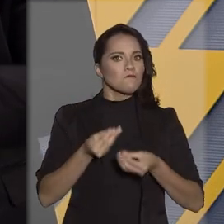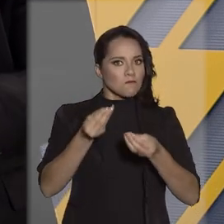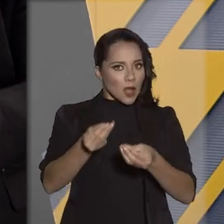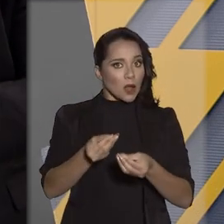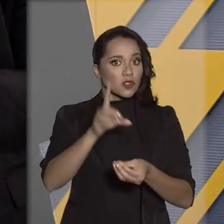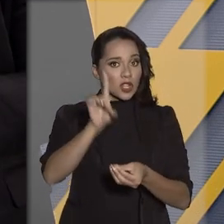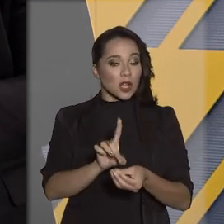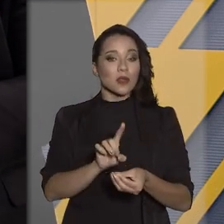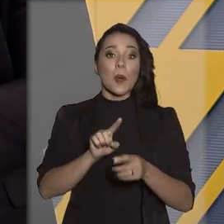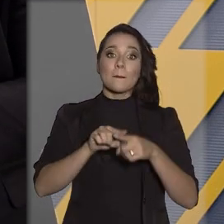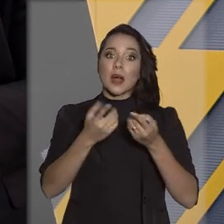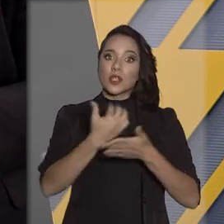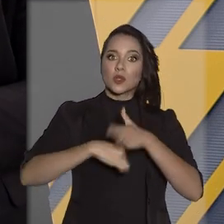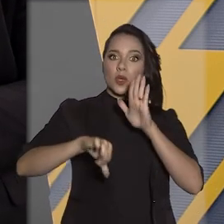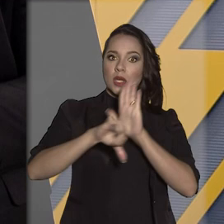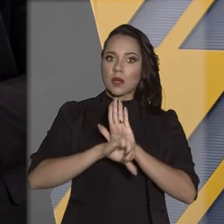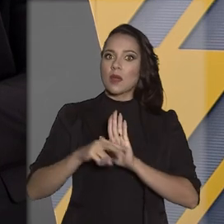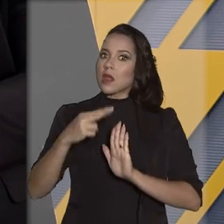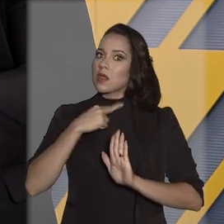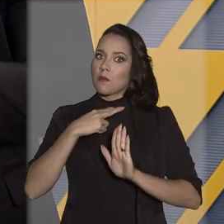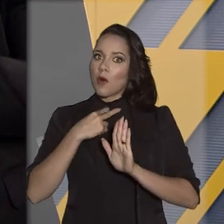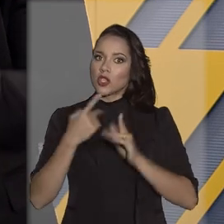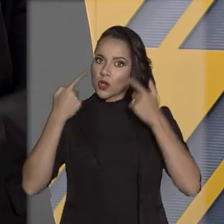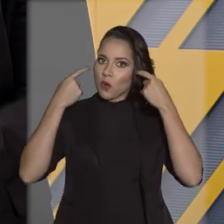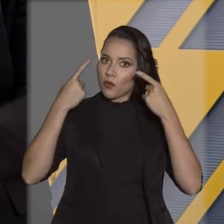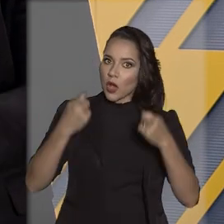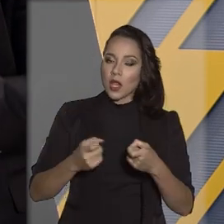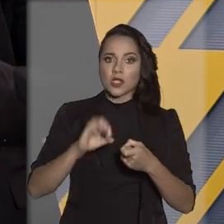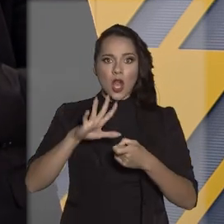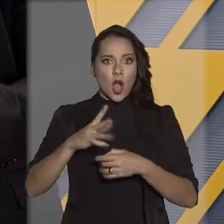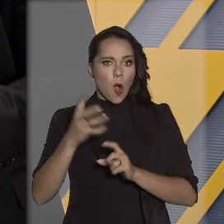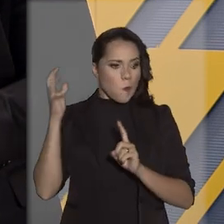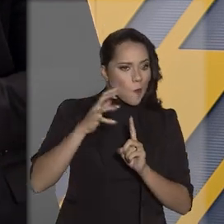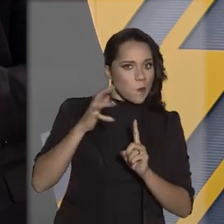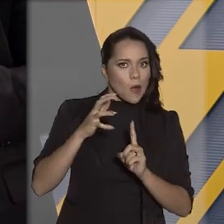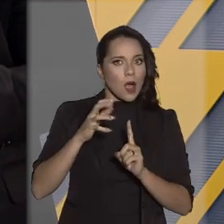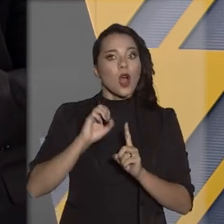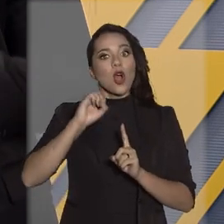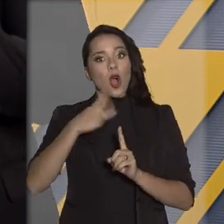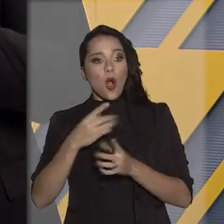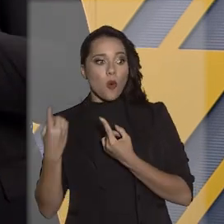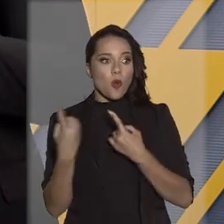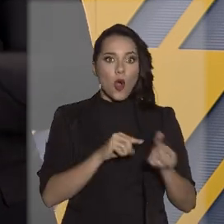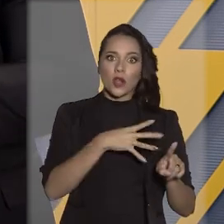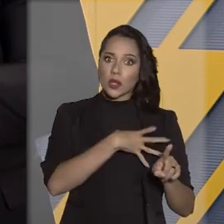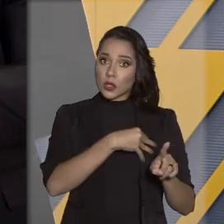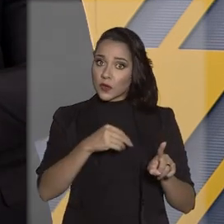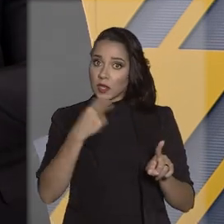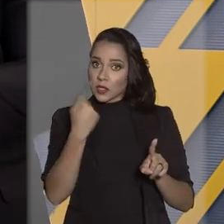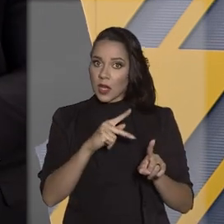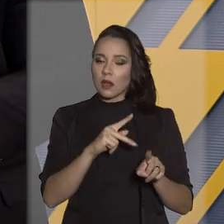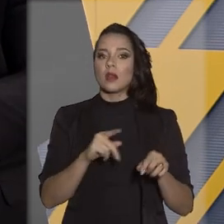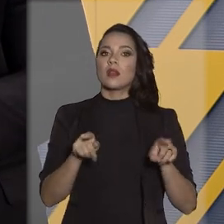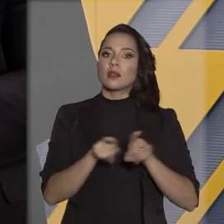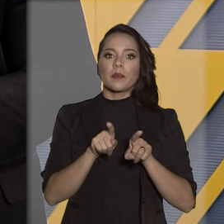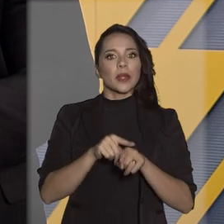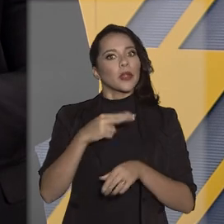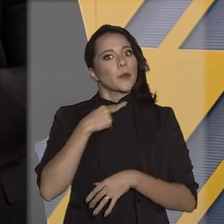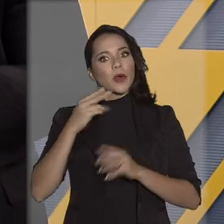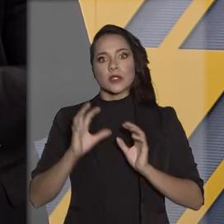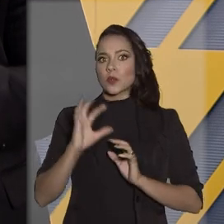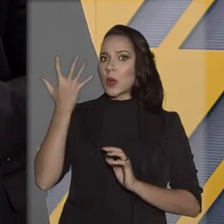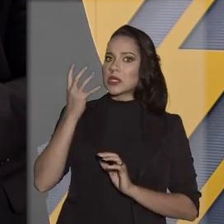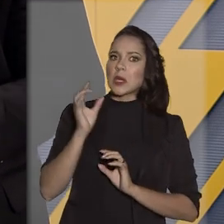concessão desde que o crime não tenha sido praticado com violência ou grave ameaça ou contra os próprios filhos, e não haja